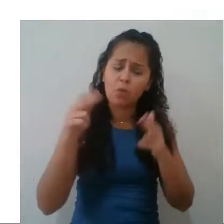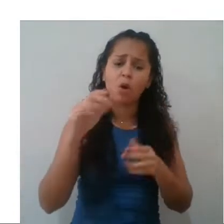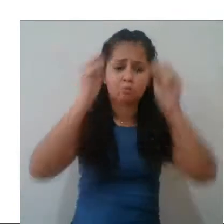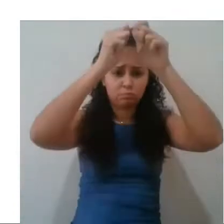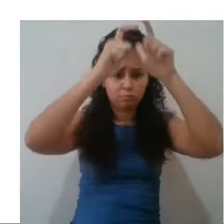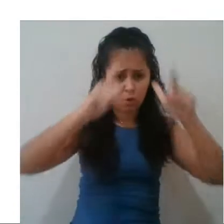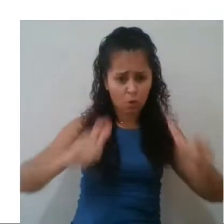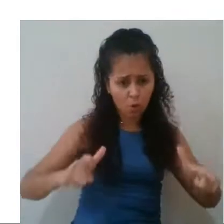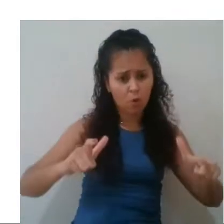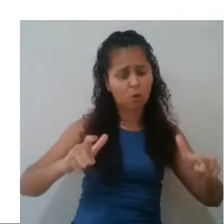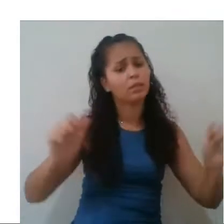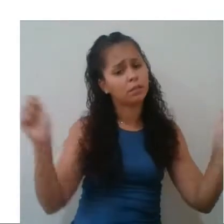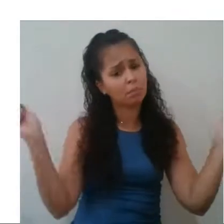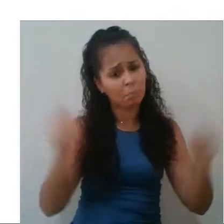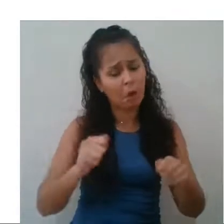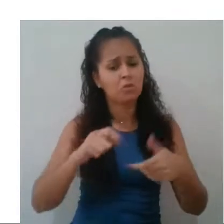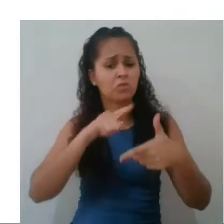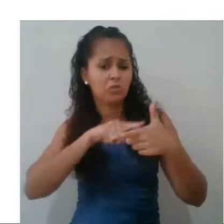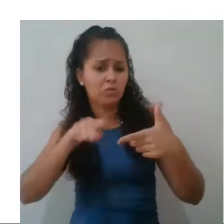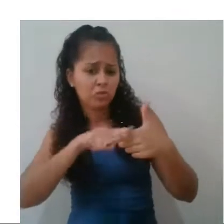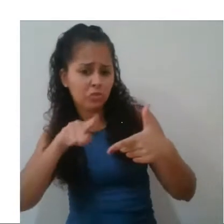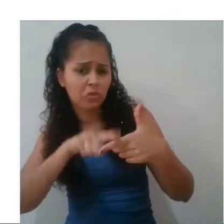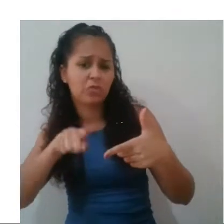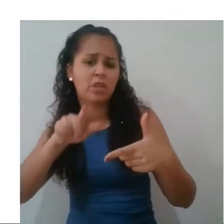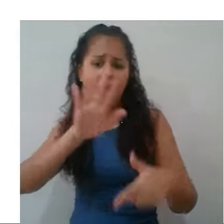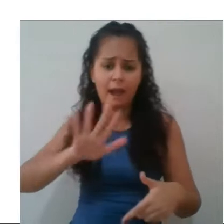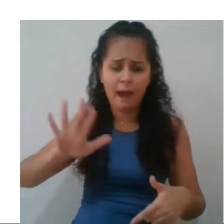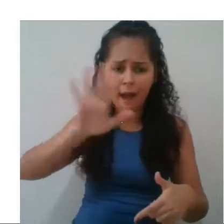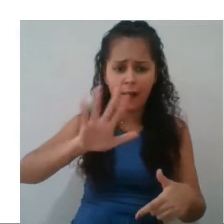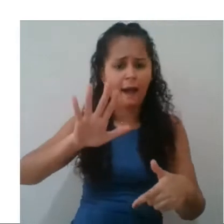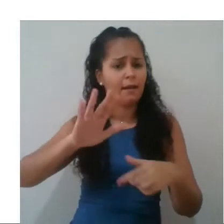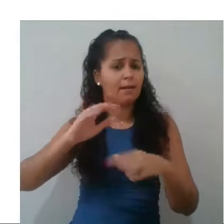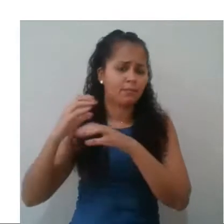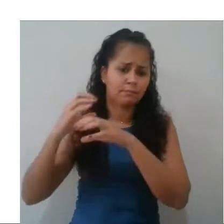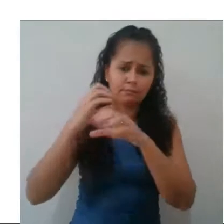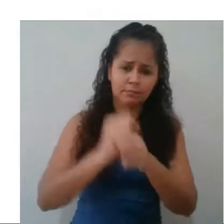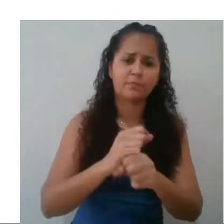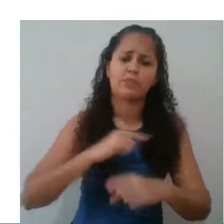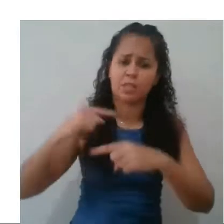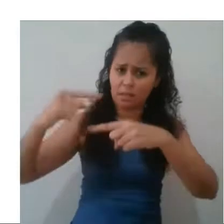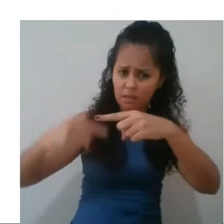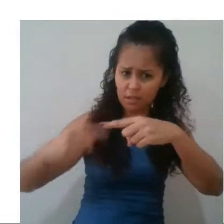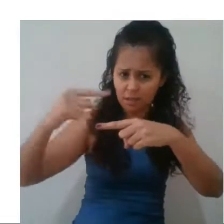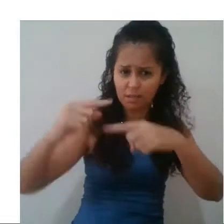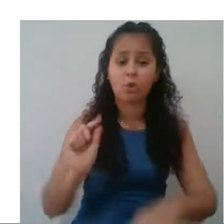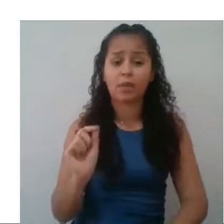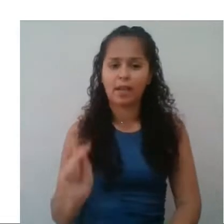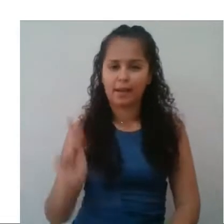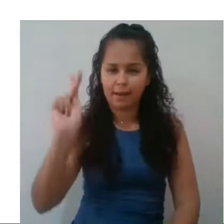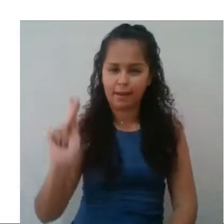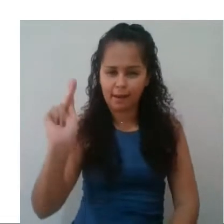posso dividir as áreas laterais ou as áreas totais, que eu encontrarei a mesma razão K ao